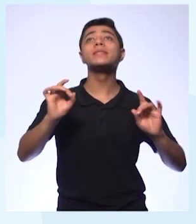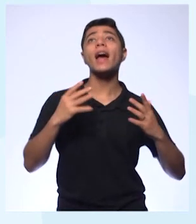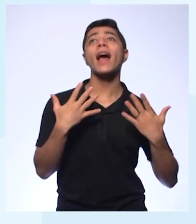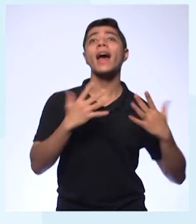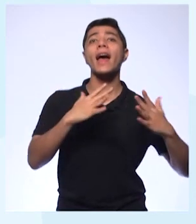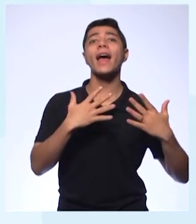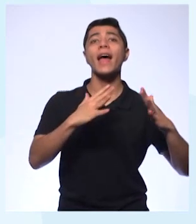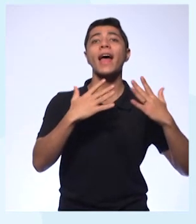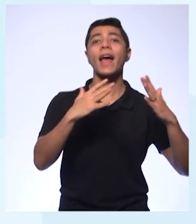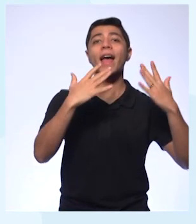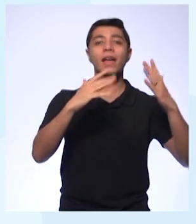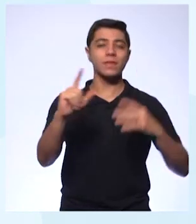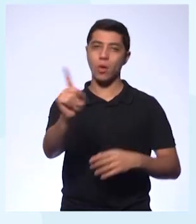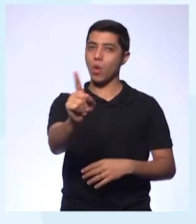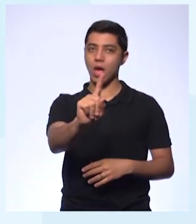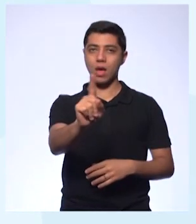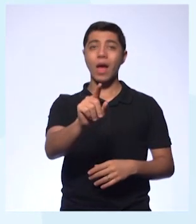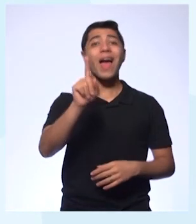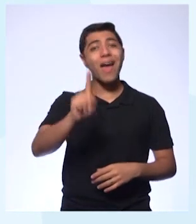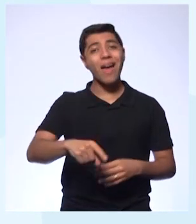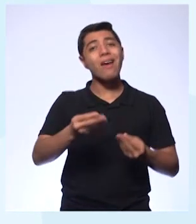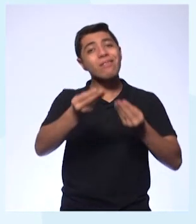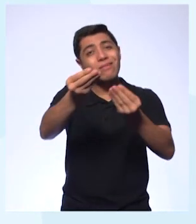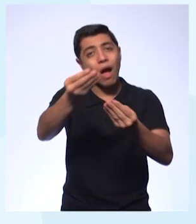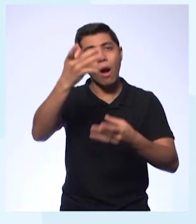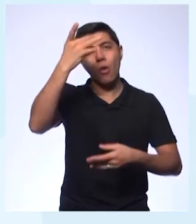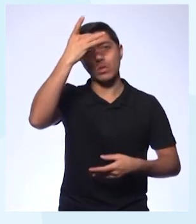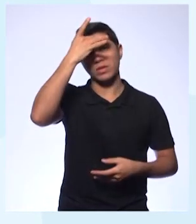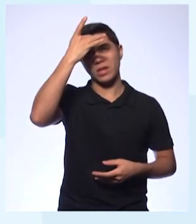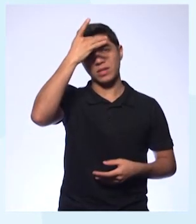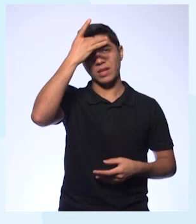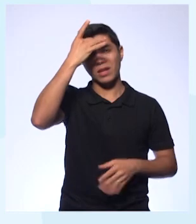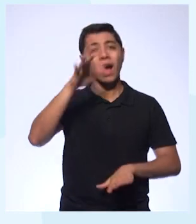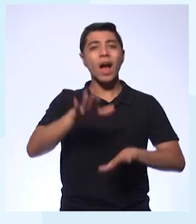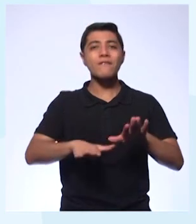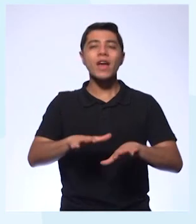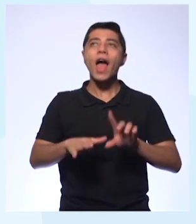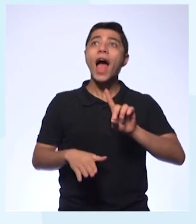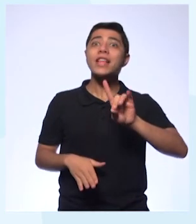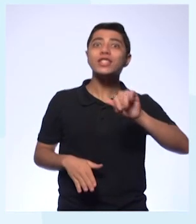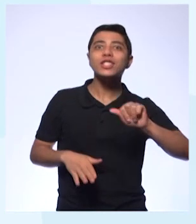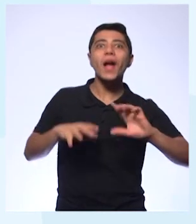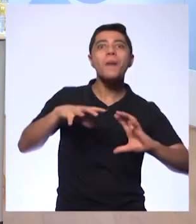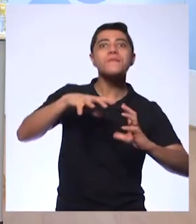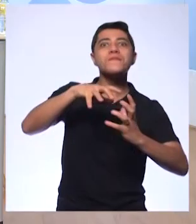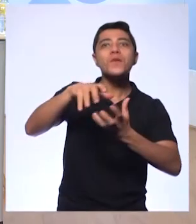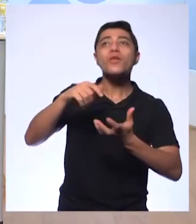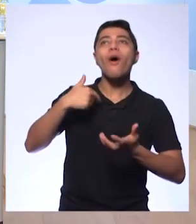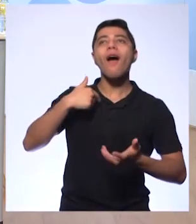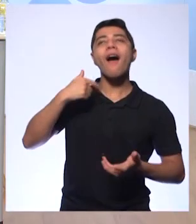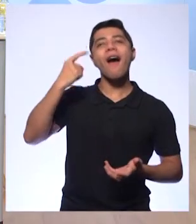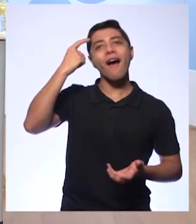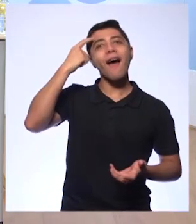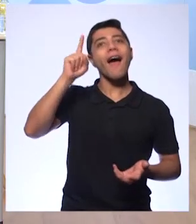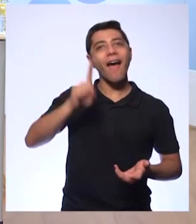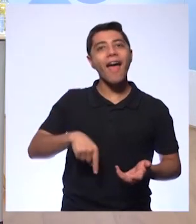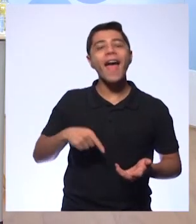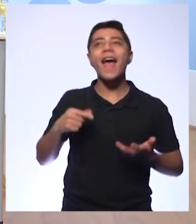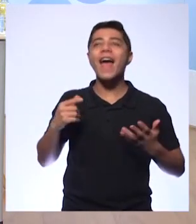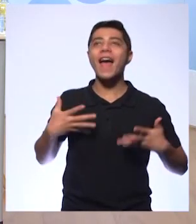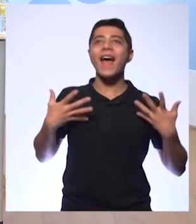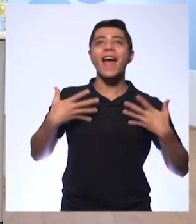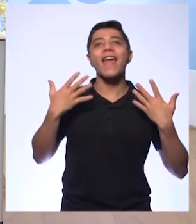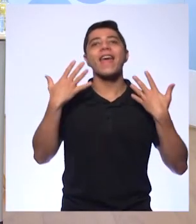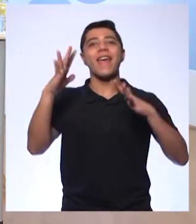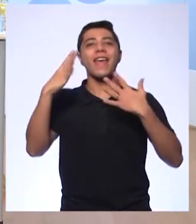fala em dia, né, internacional, dia nacional, dá a impressão que é para comemorar. Nesse caso aqui, né, professora, é para conscientizar. Conscientizar,